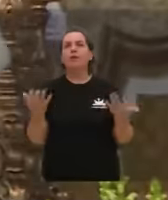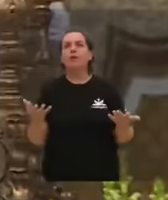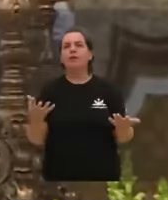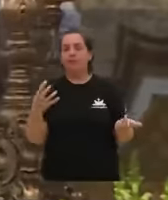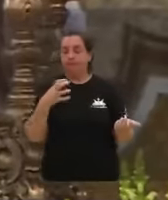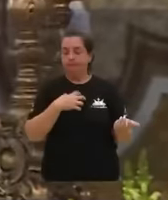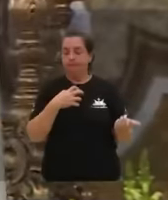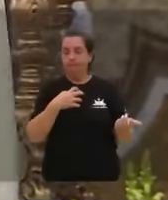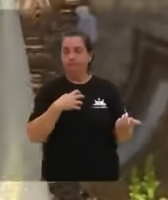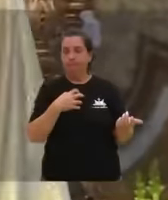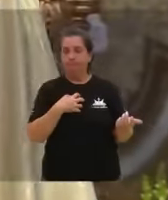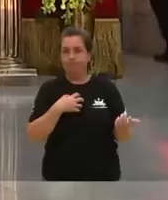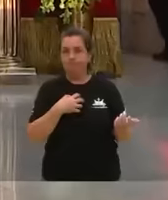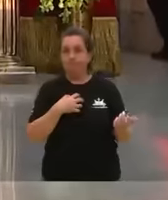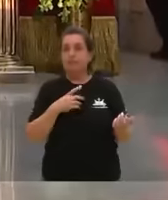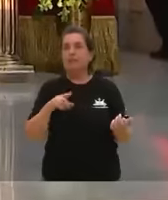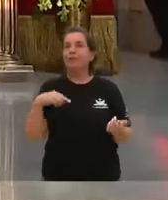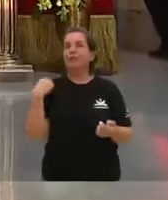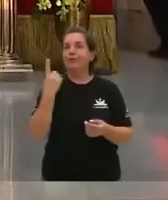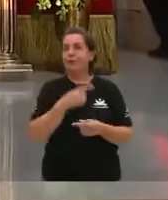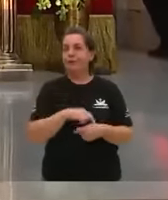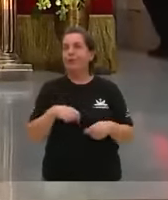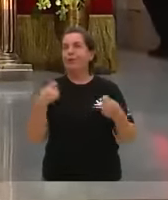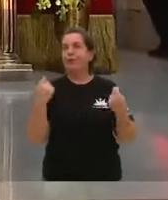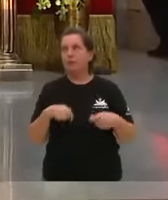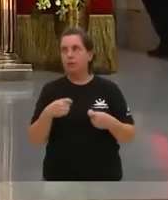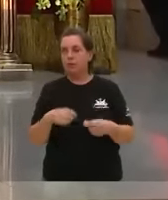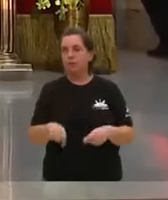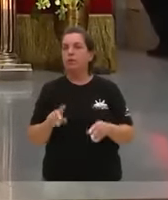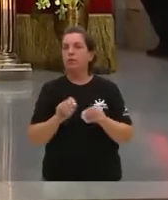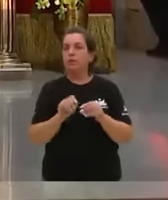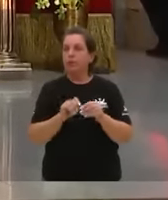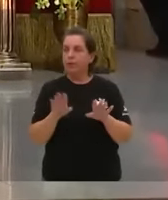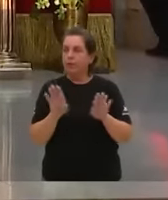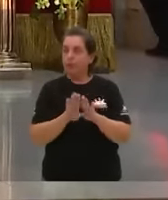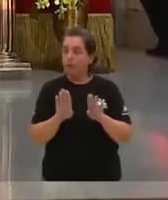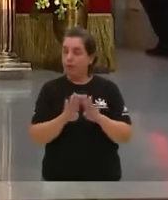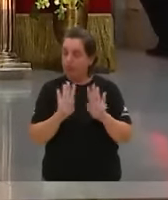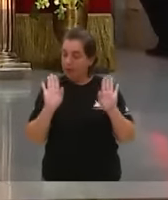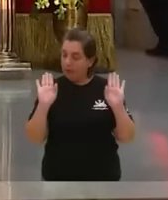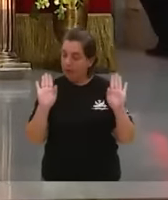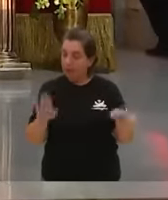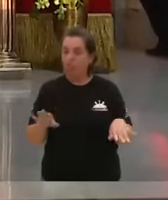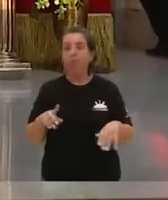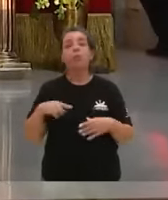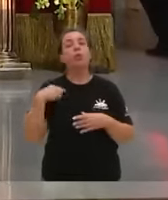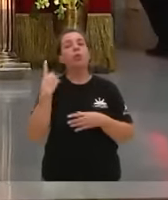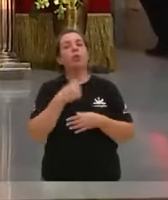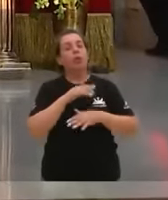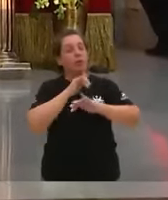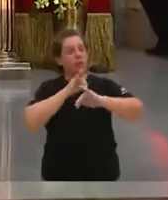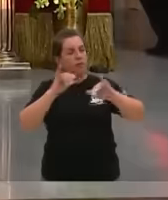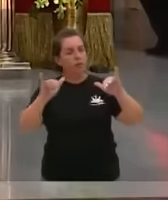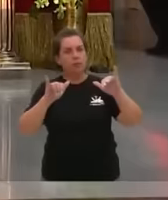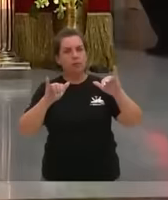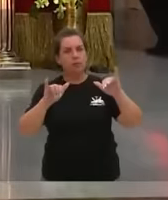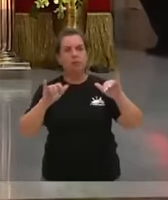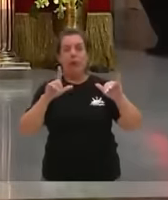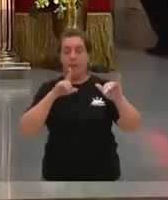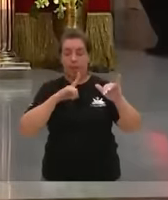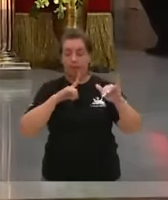atitude que nós deveríamos tomar. Se nós acabamos de dizer, eu quero